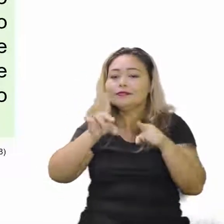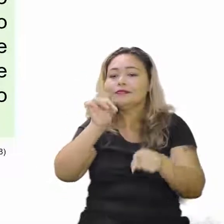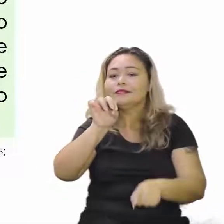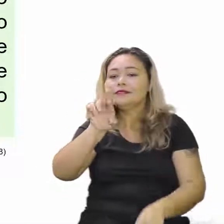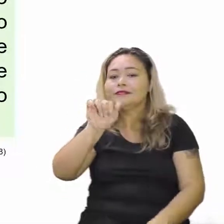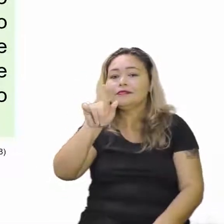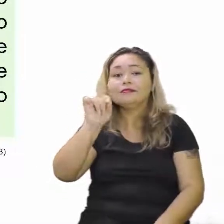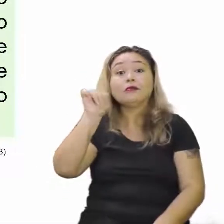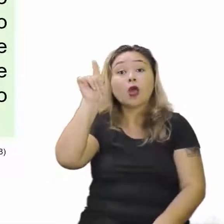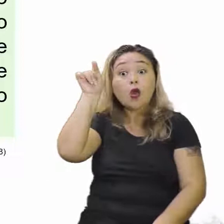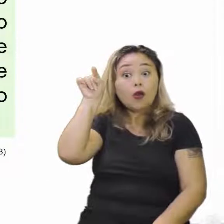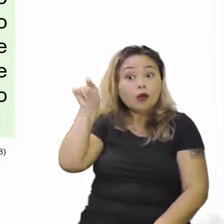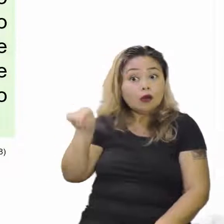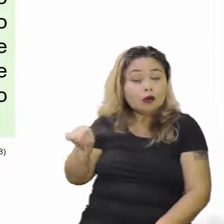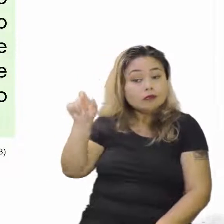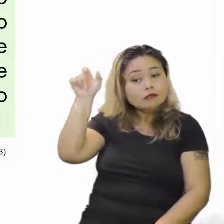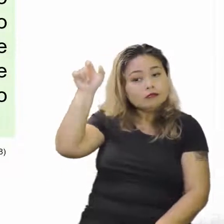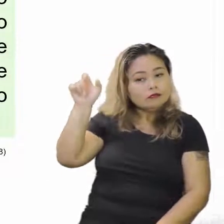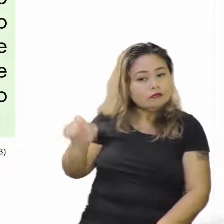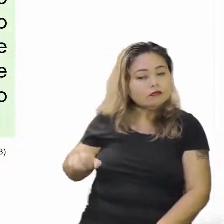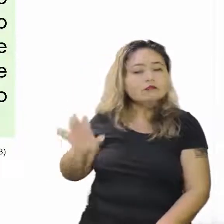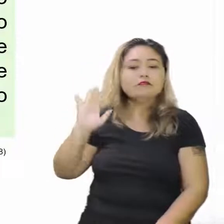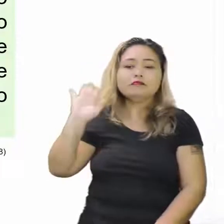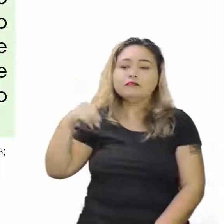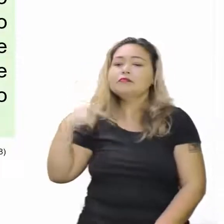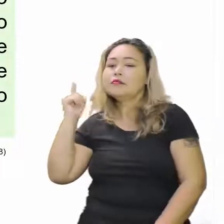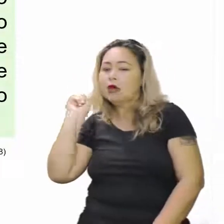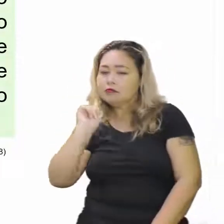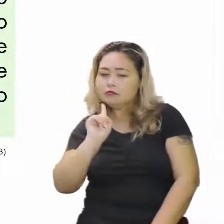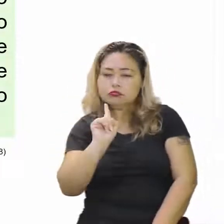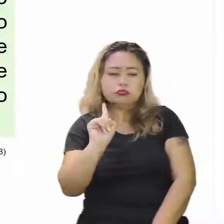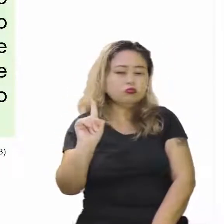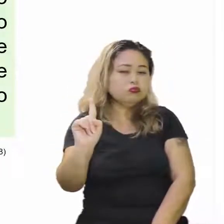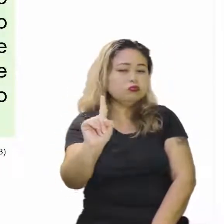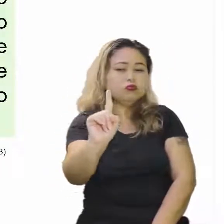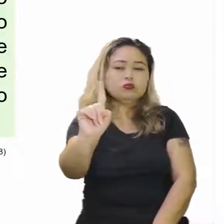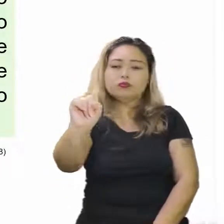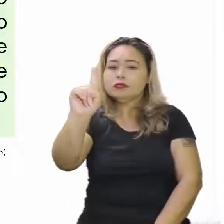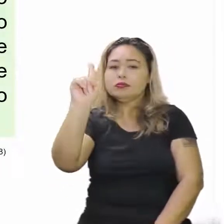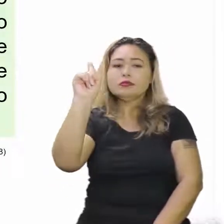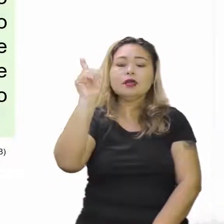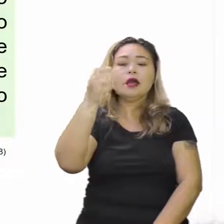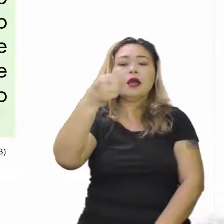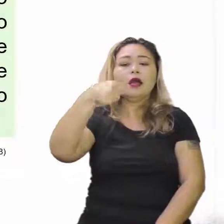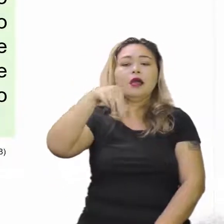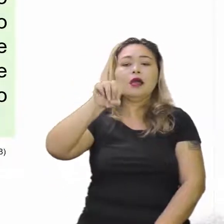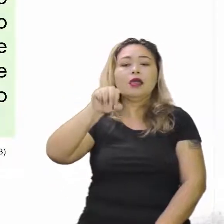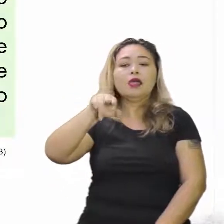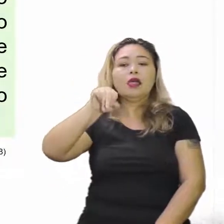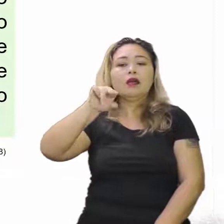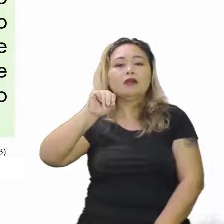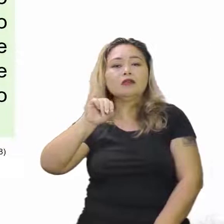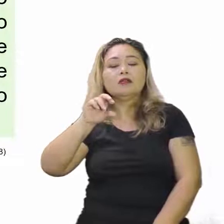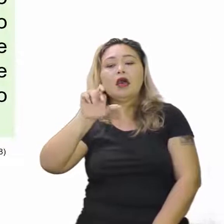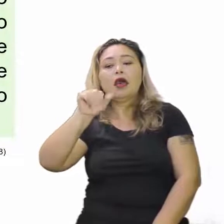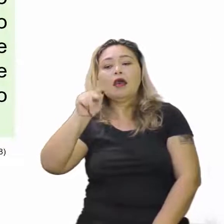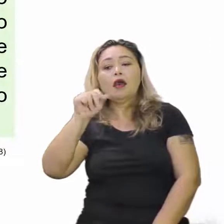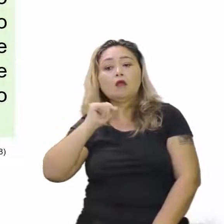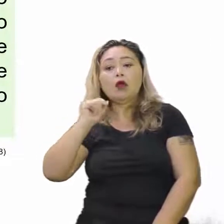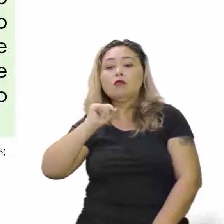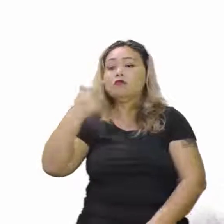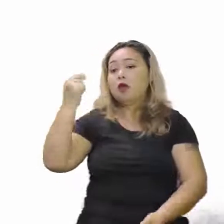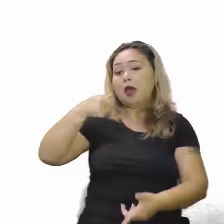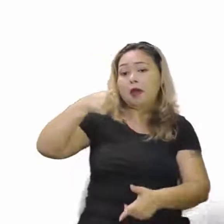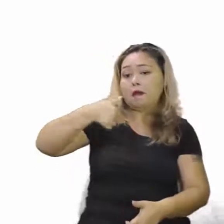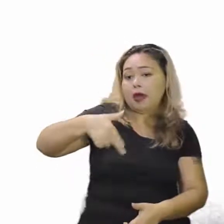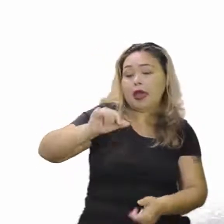Antônio Raposo Tavares, ó. Vocês já viram, o cara andou pra caramba, ó. Isso a pé, a cavalo, de barco, 12.000